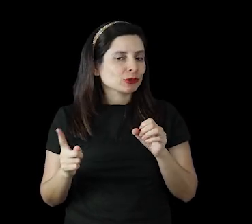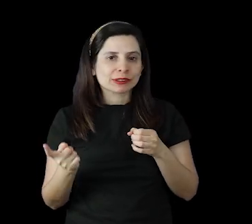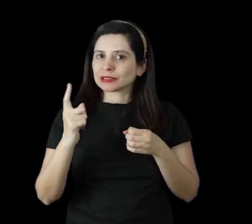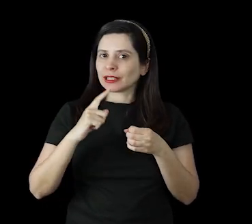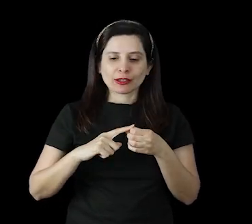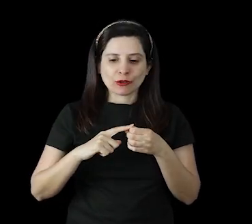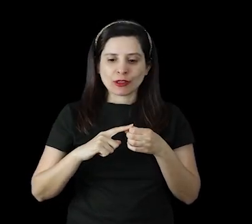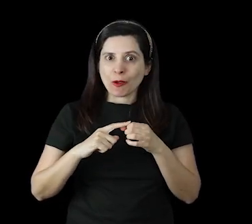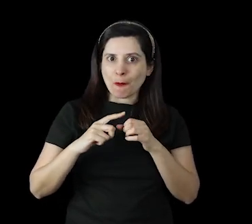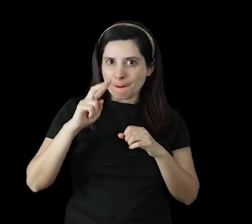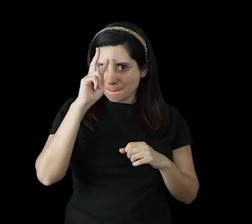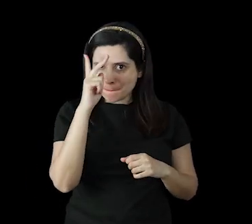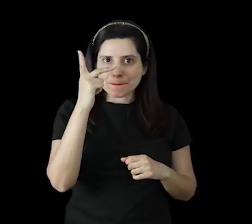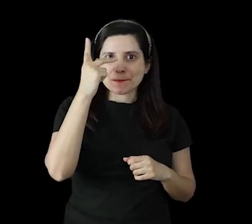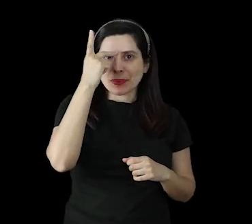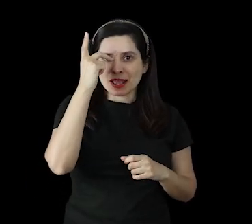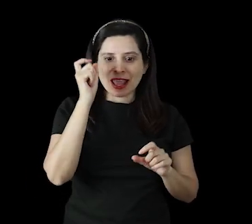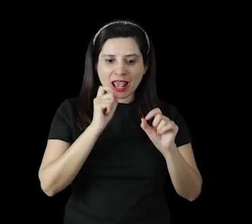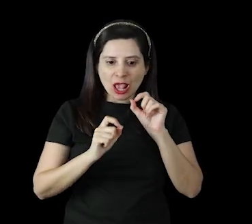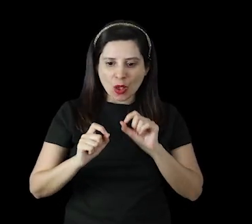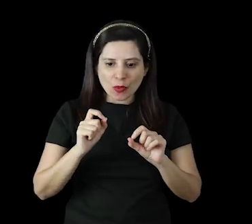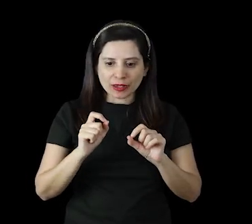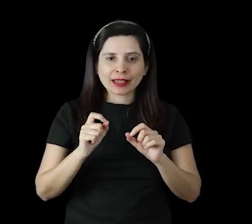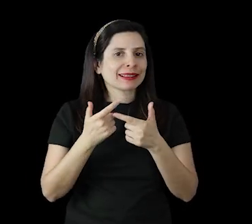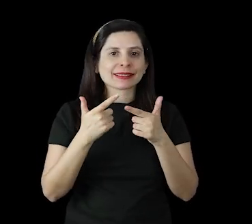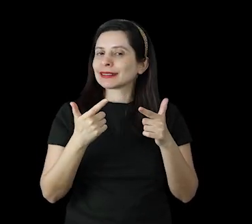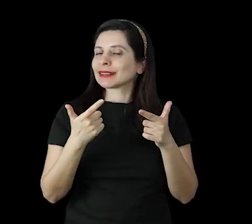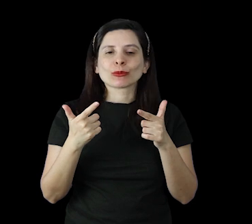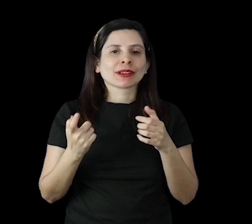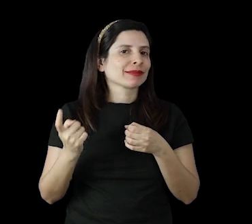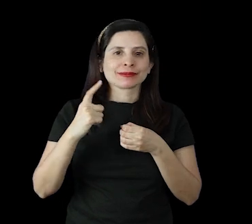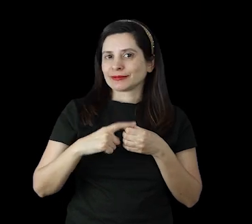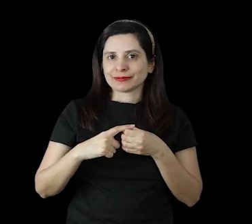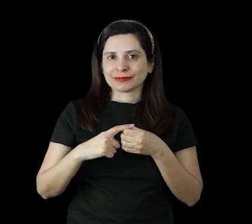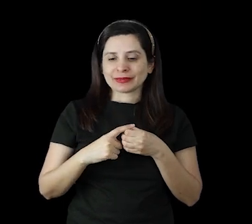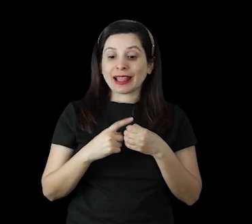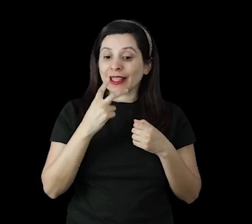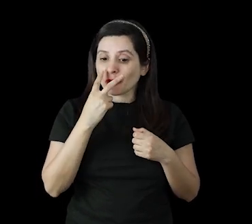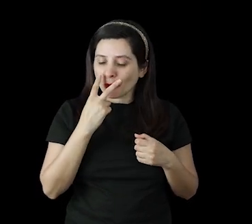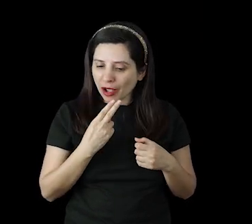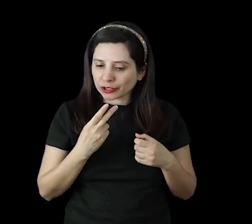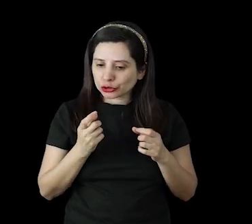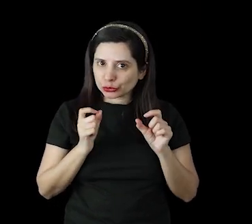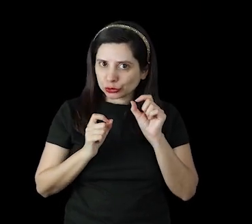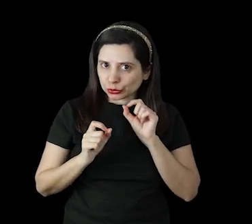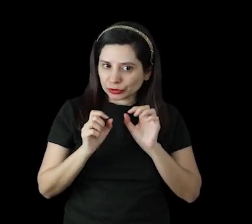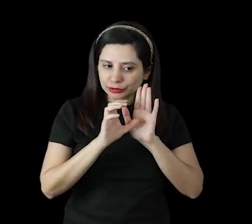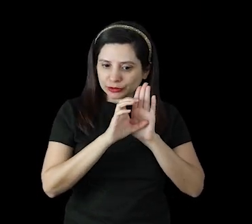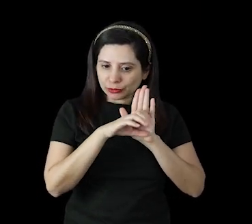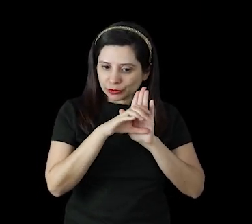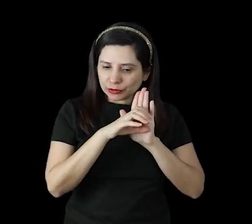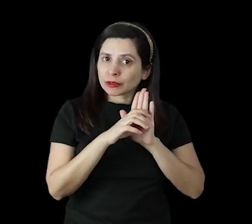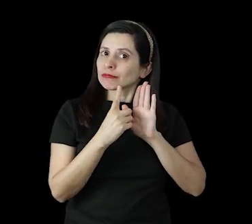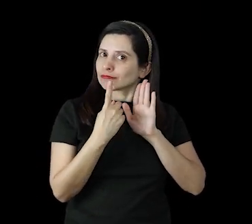um ponto de virada, o ponto sem retorno não tem retorno. E aí eu acho esse conceito também